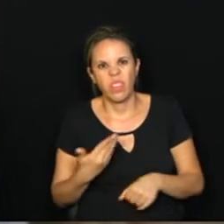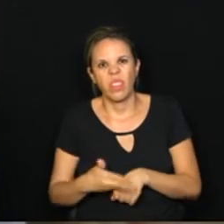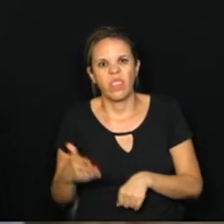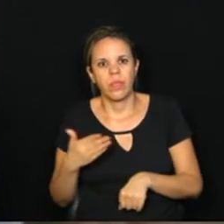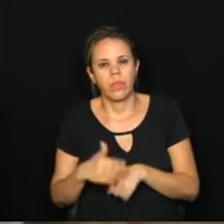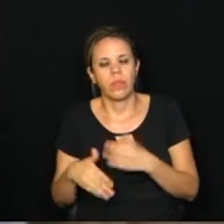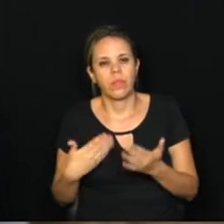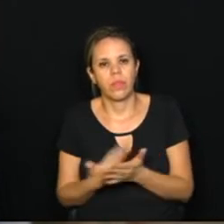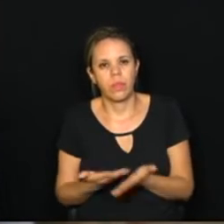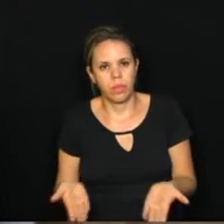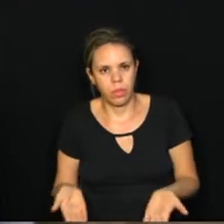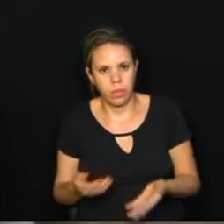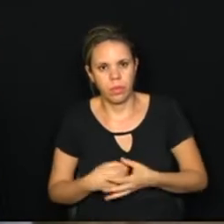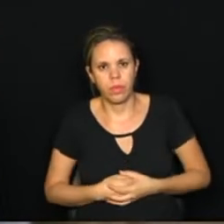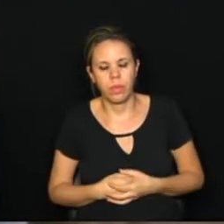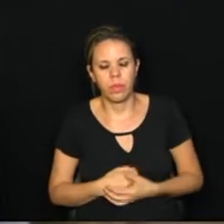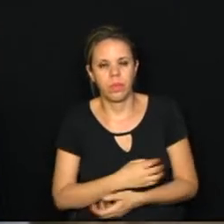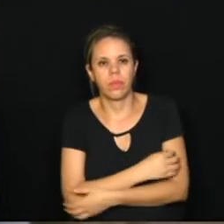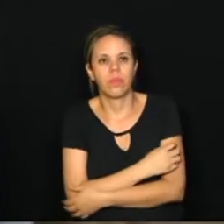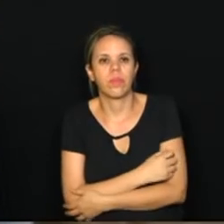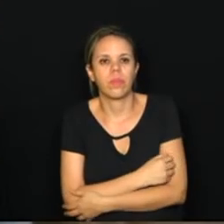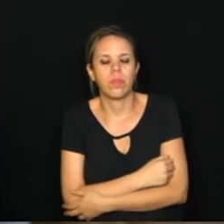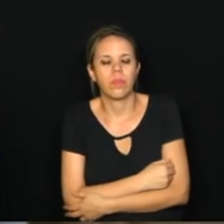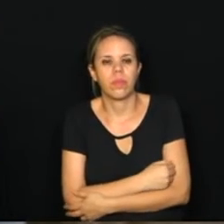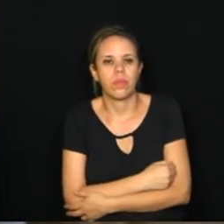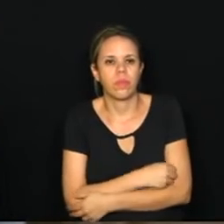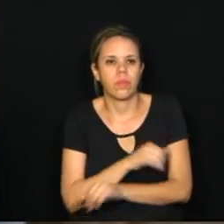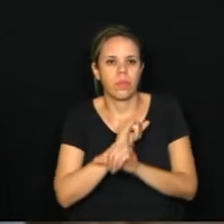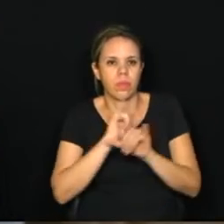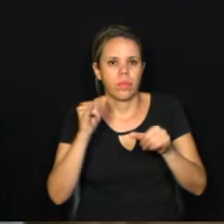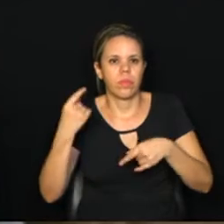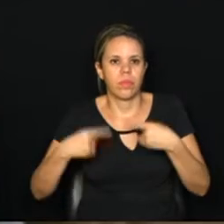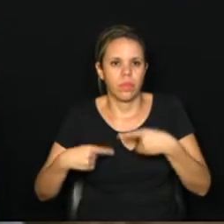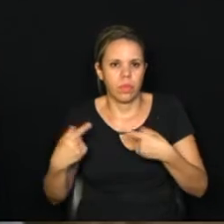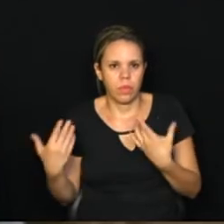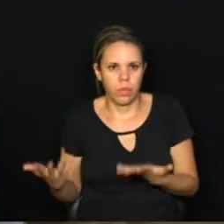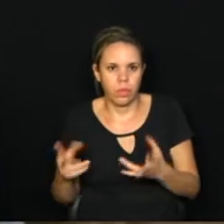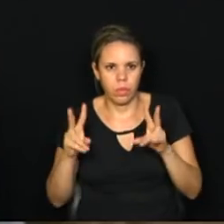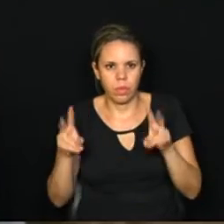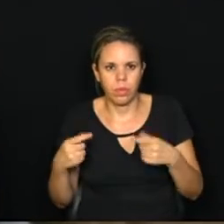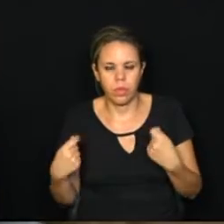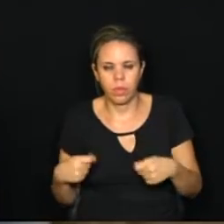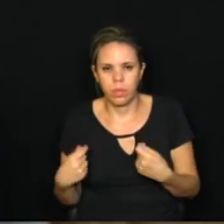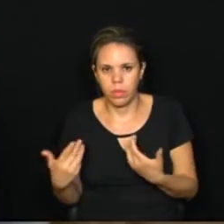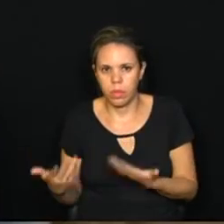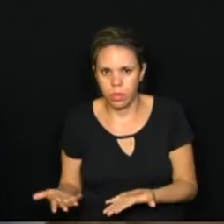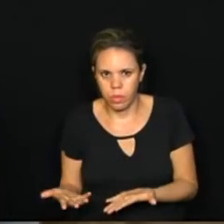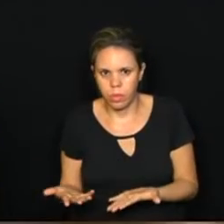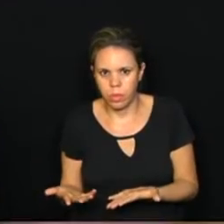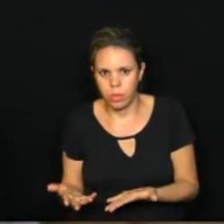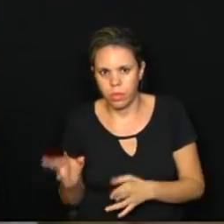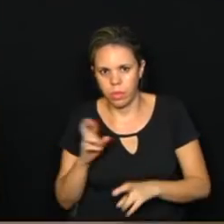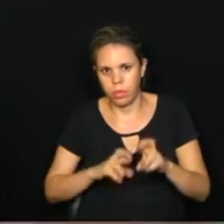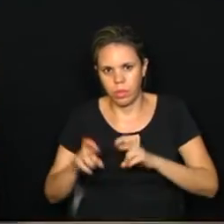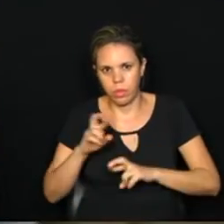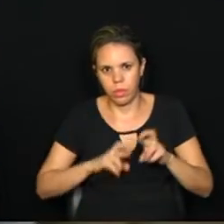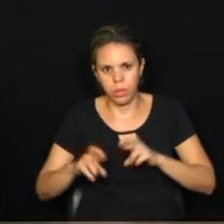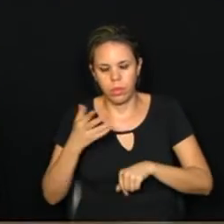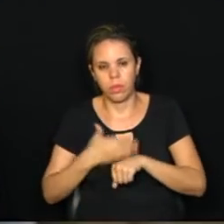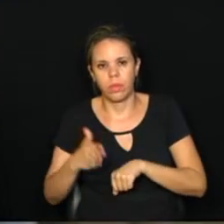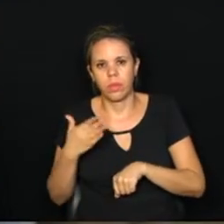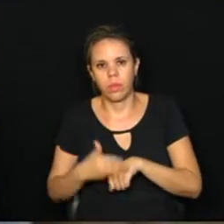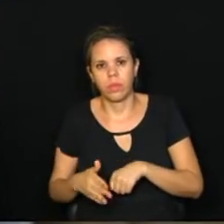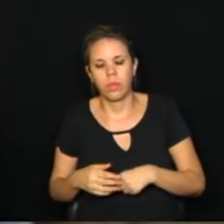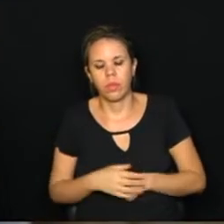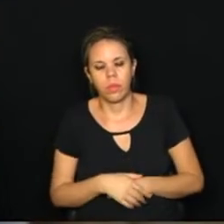até aqui, né? Muito se tem discutido sobre a necessidade de revisão aí das práticas,